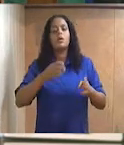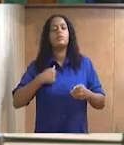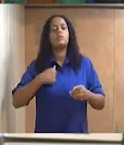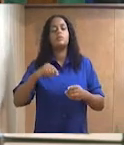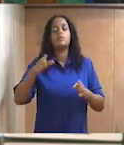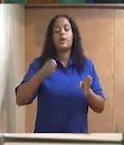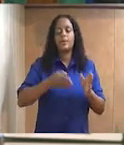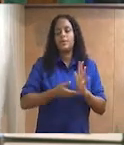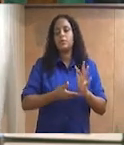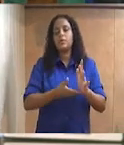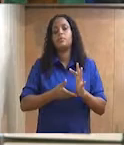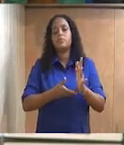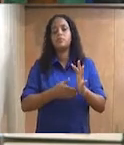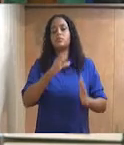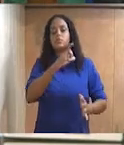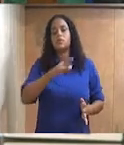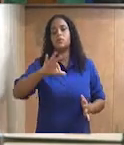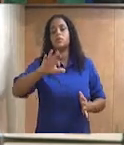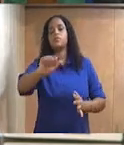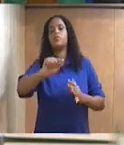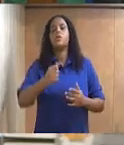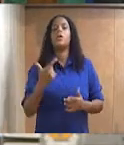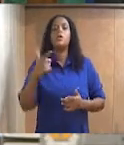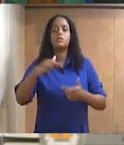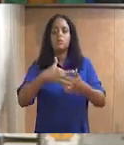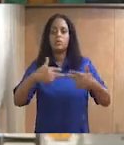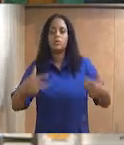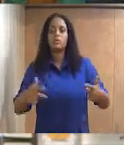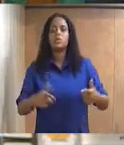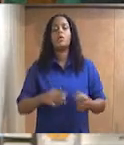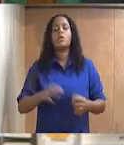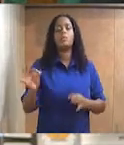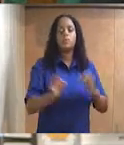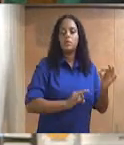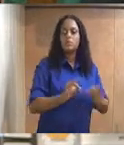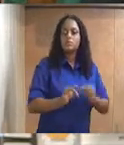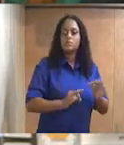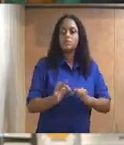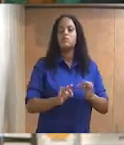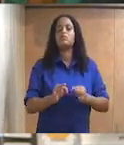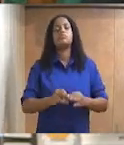Municipal de Duque de Caxias e dando outras providências. Projeto de lei número